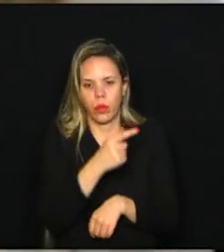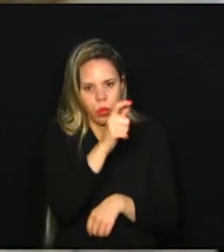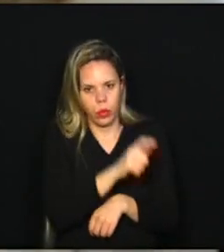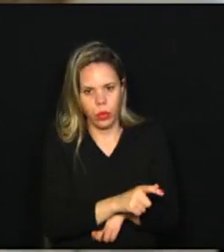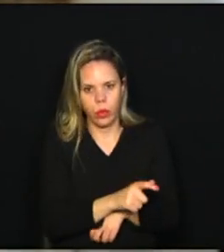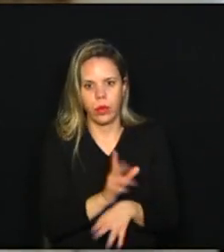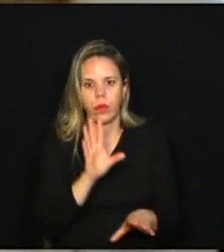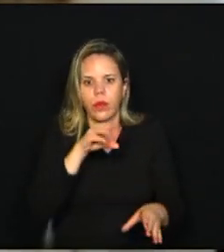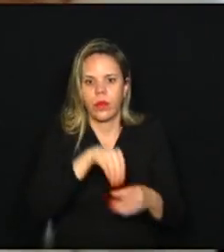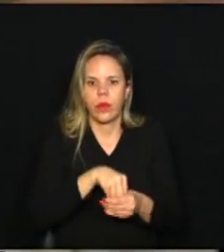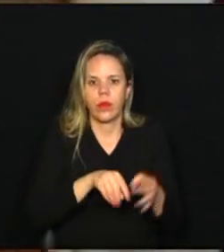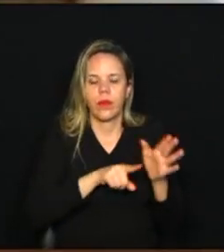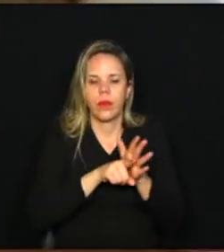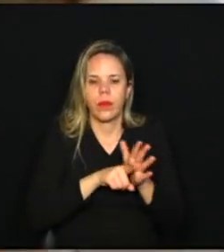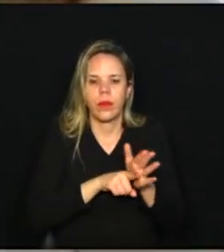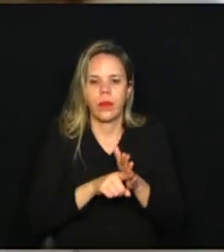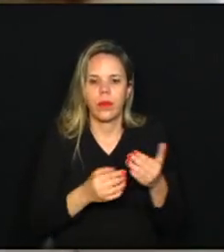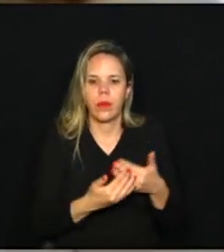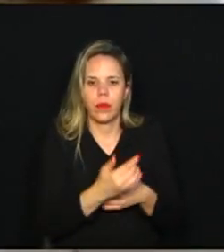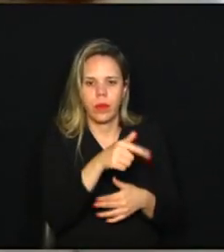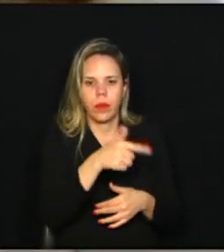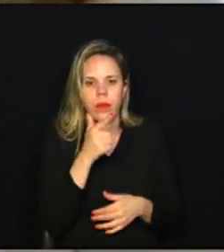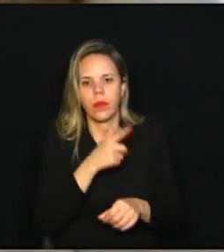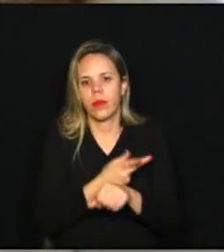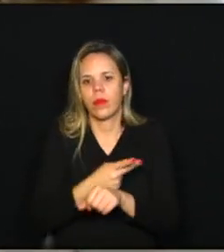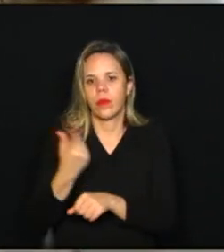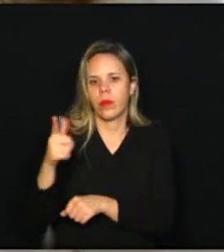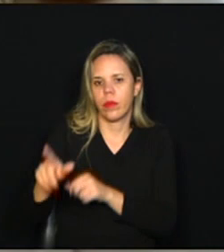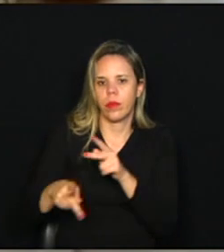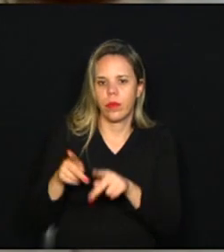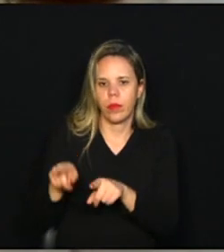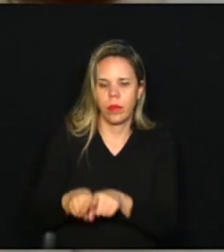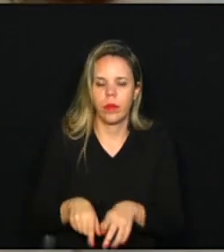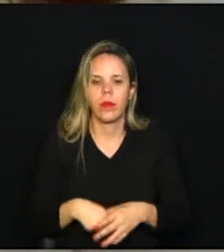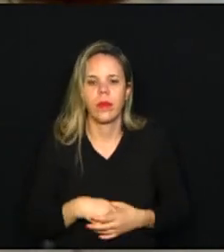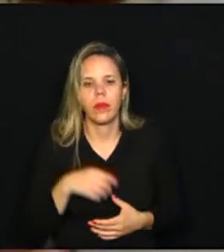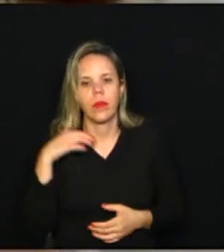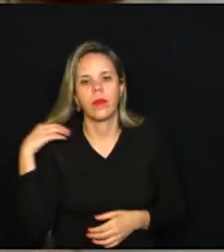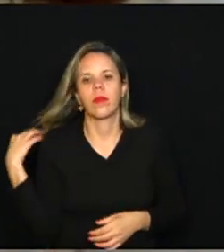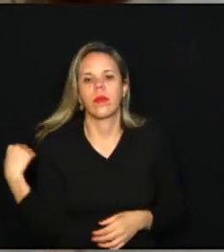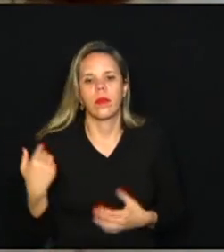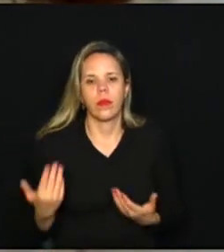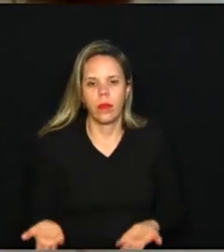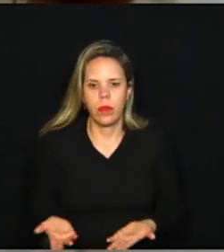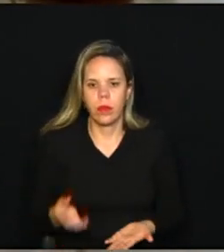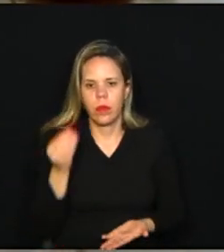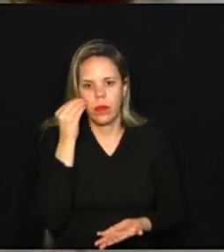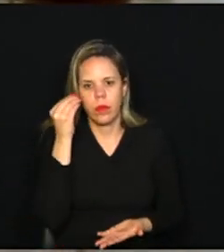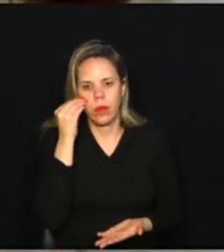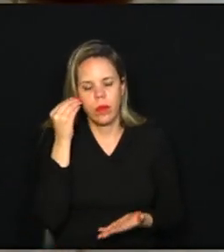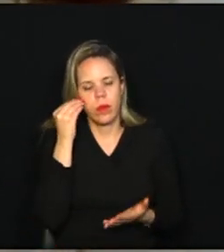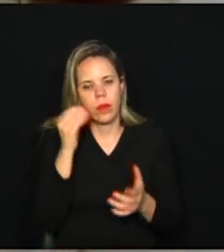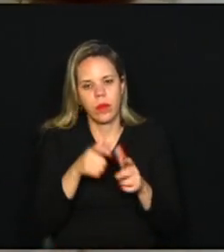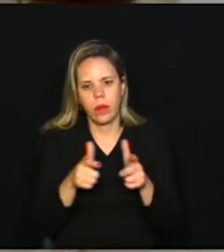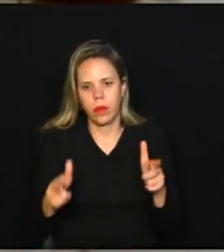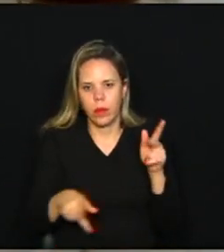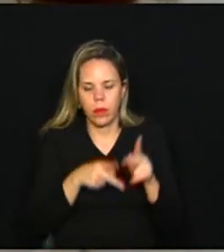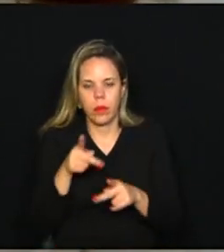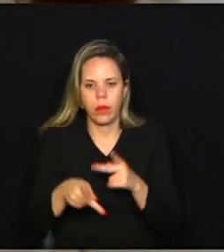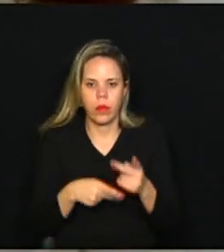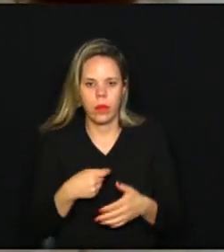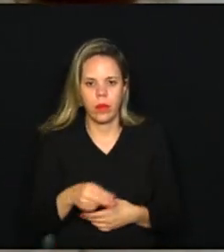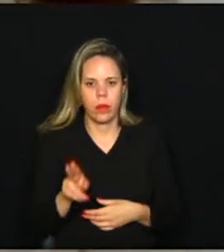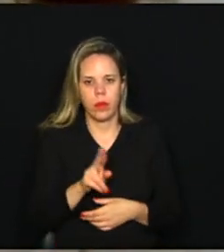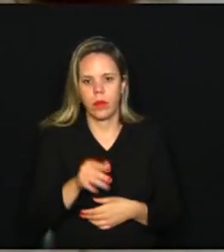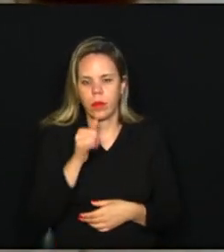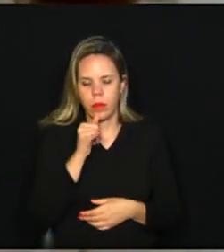índice, para a partir desse a gente procurar os outros casos, né? A questão de testagem em massa é uma